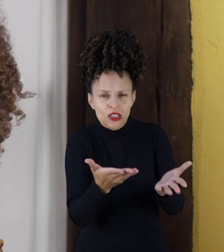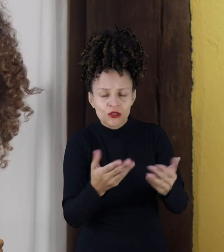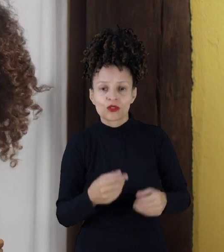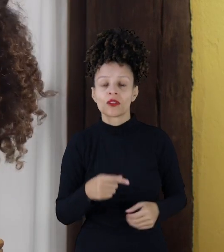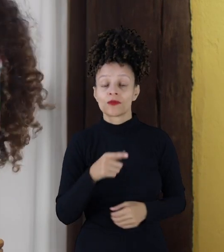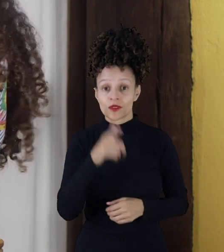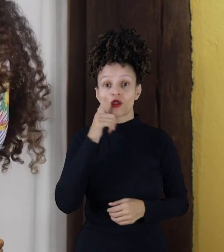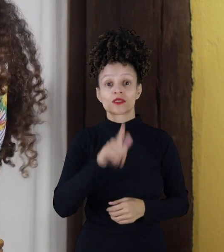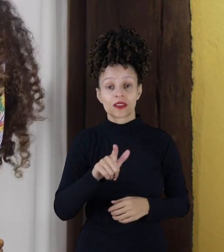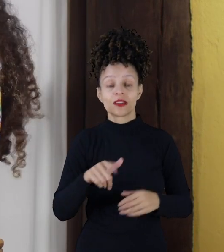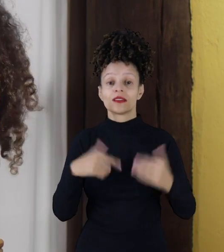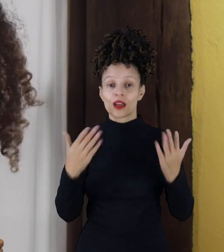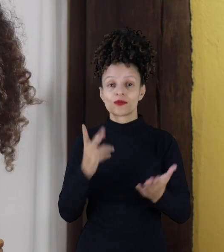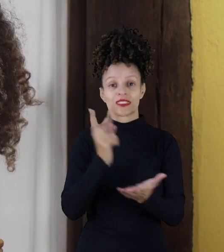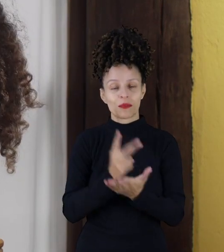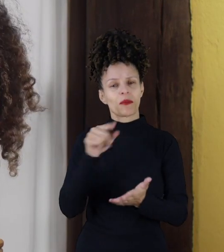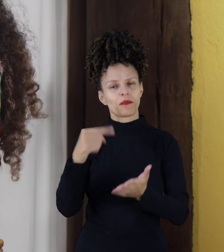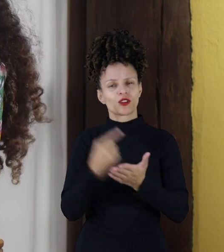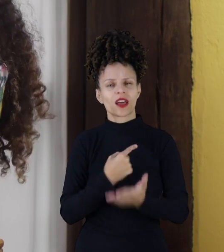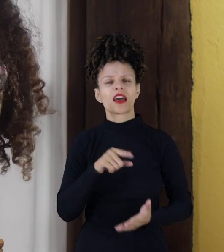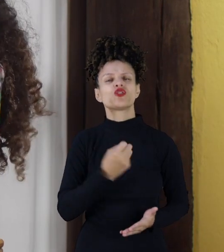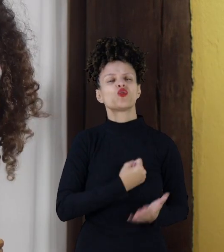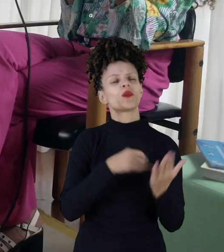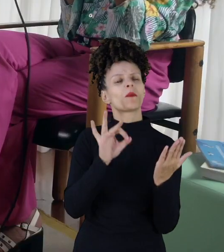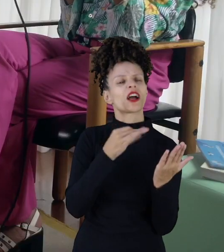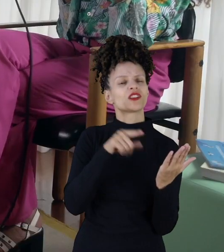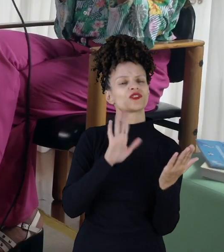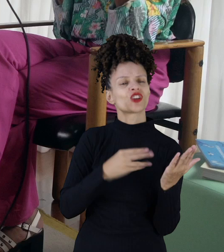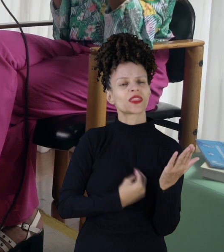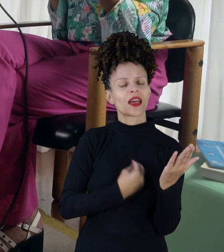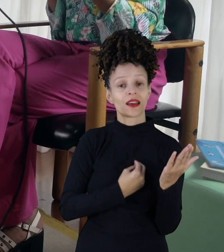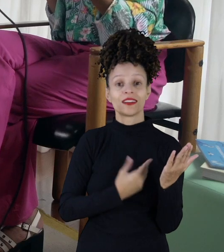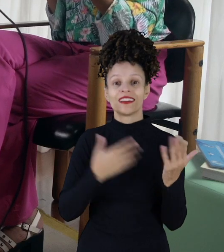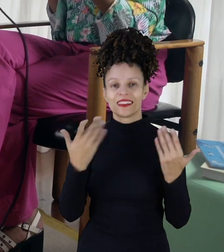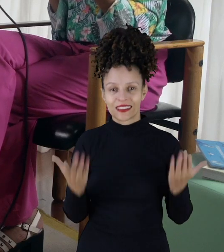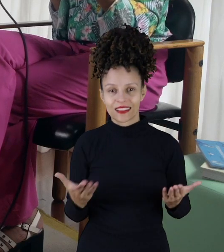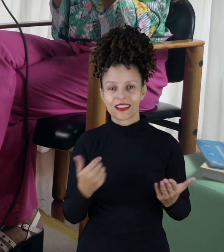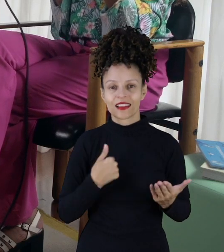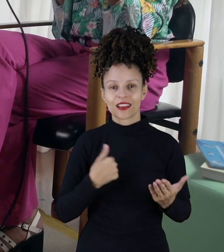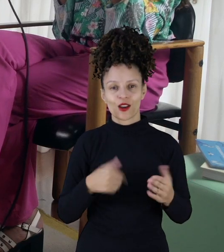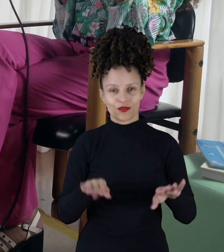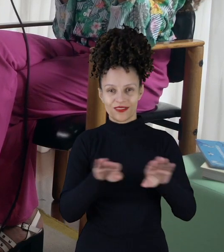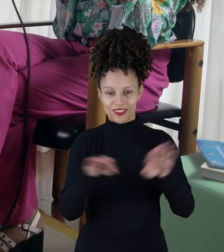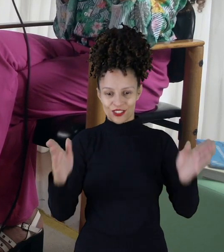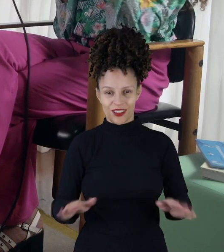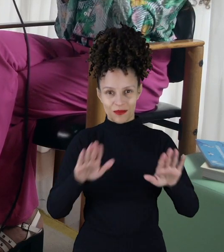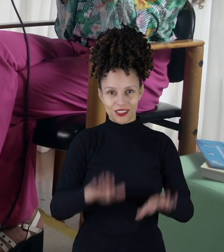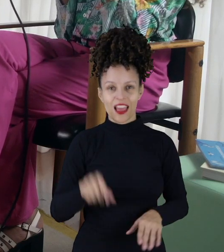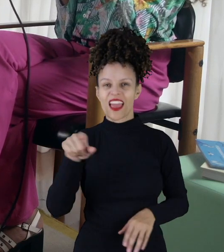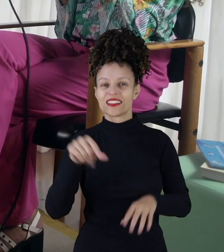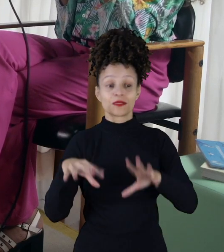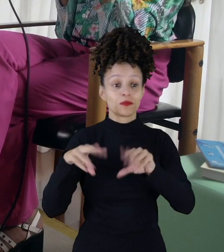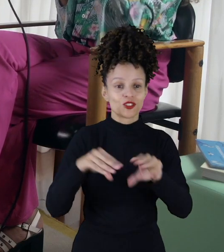tudo isso? Você vai conseguir? Então, constantemente eles me perguntavam, que página que você tá? Né? E eu